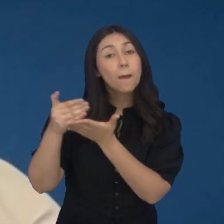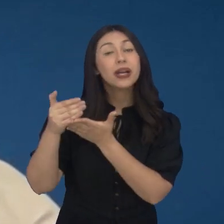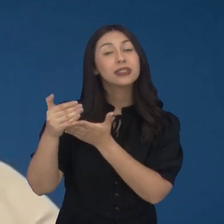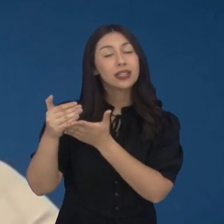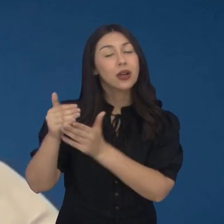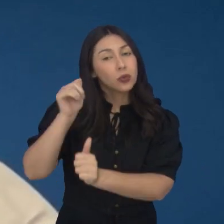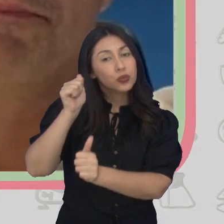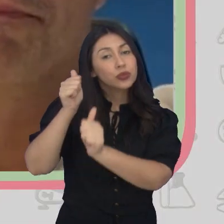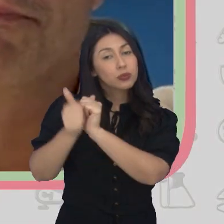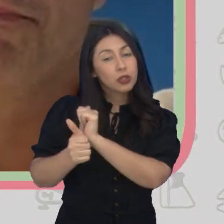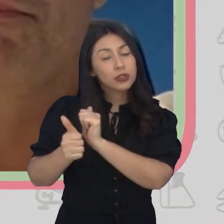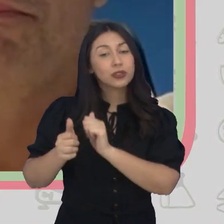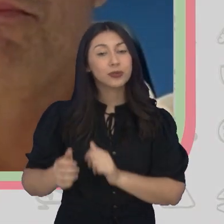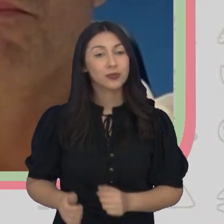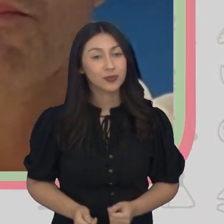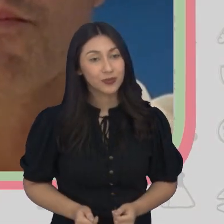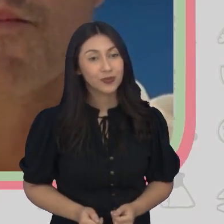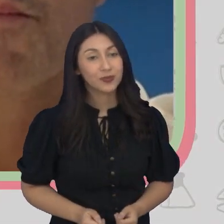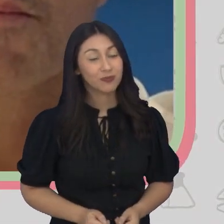antes, né?